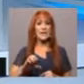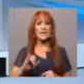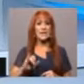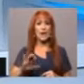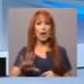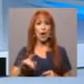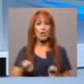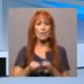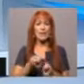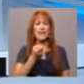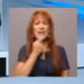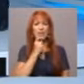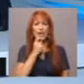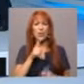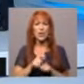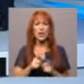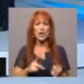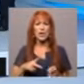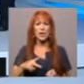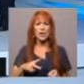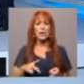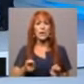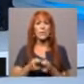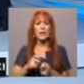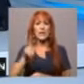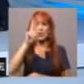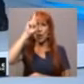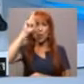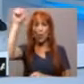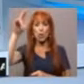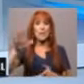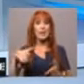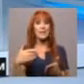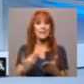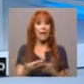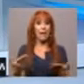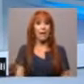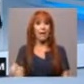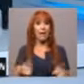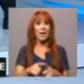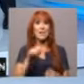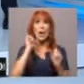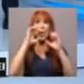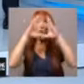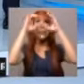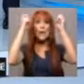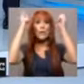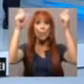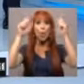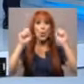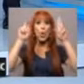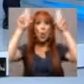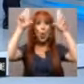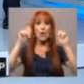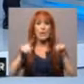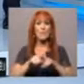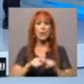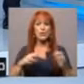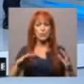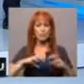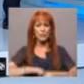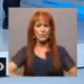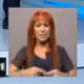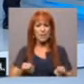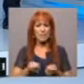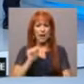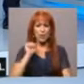à Finlândia, noroeste da Rússia, que dá origem a céu pouco nublado limpo nesta zona. Temos uma depressão junto